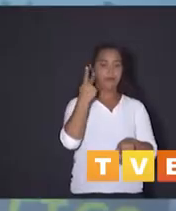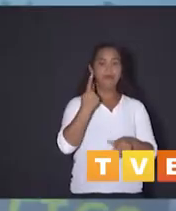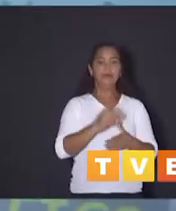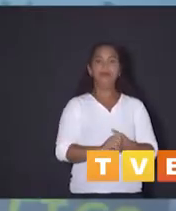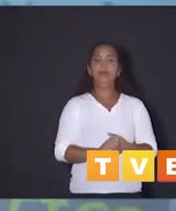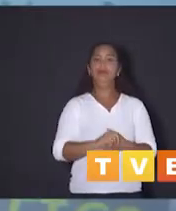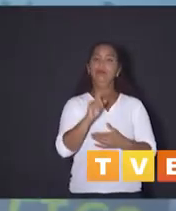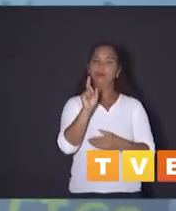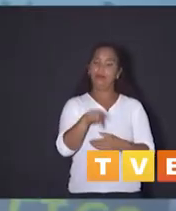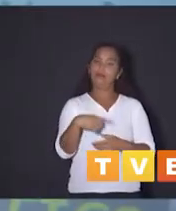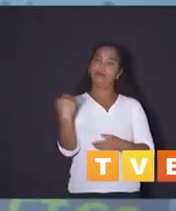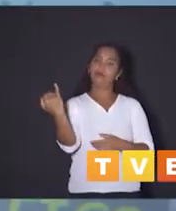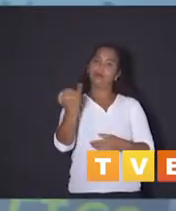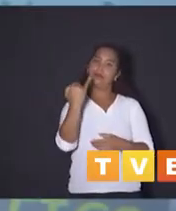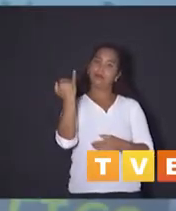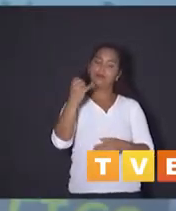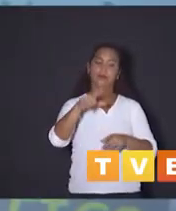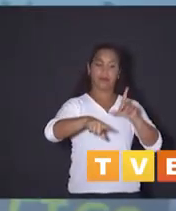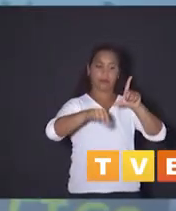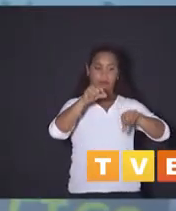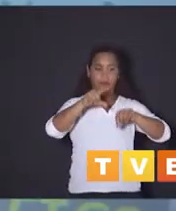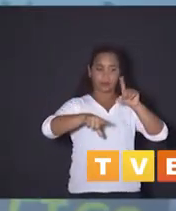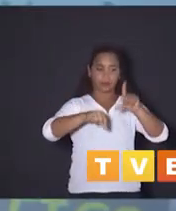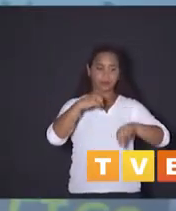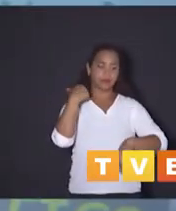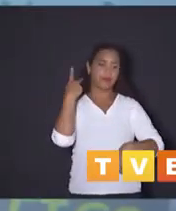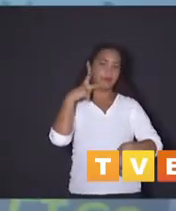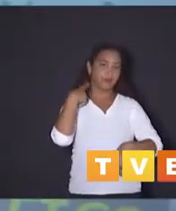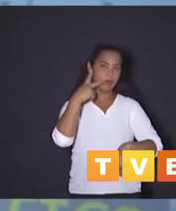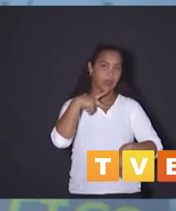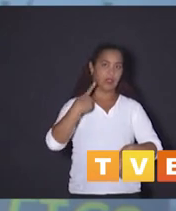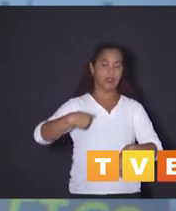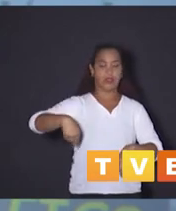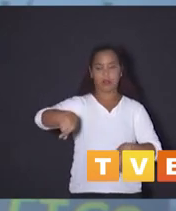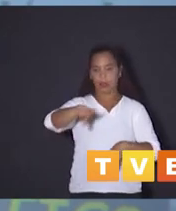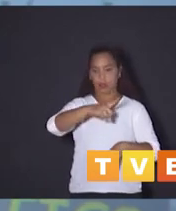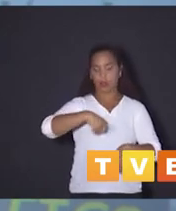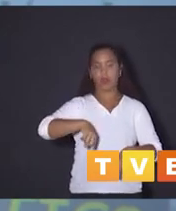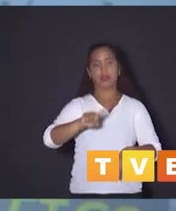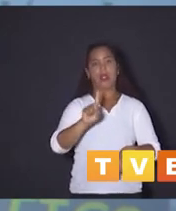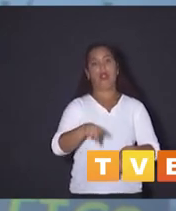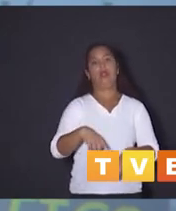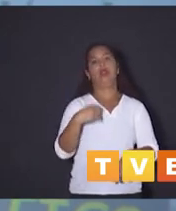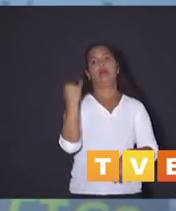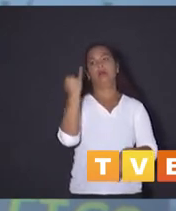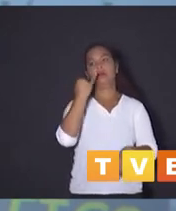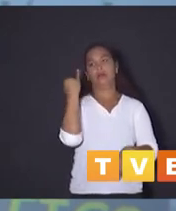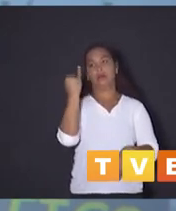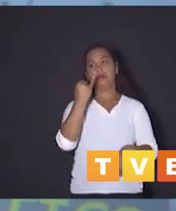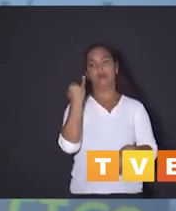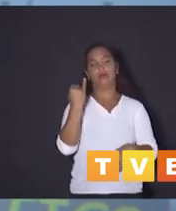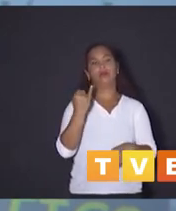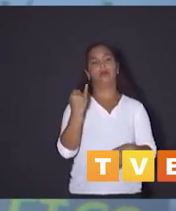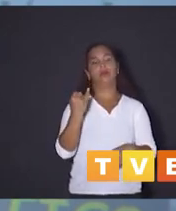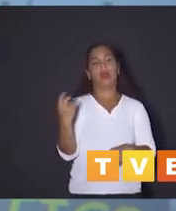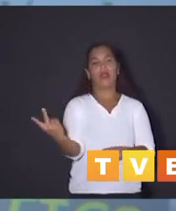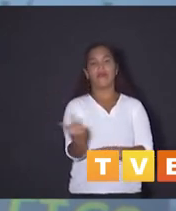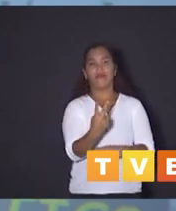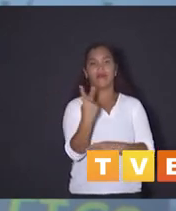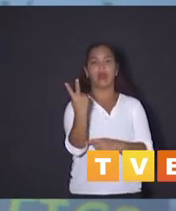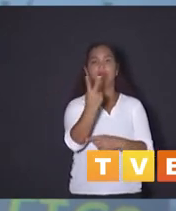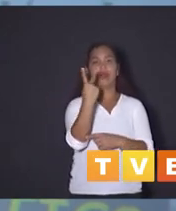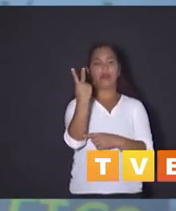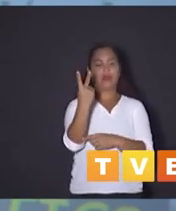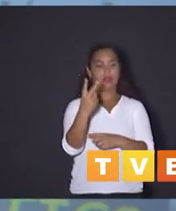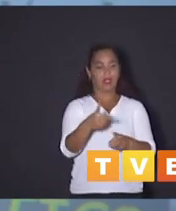se há de mais importante as escolhas políticas que nós fazemos elas são fundamentais né pra que possam valorizar que possam